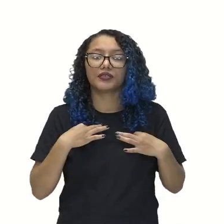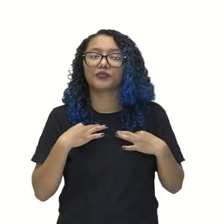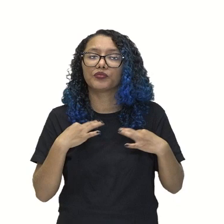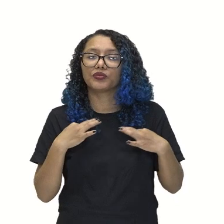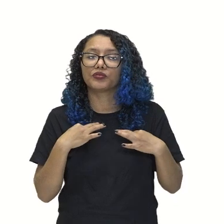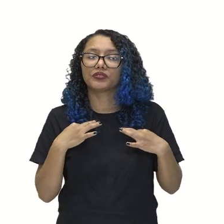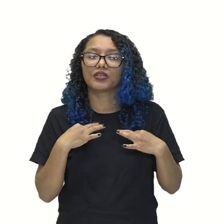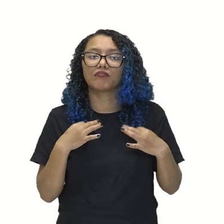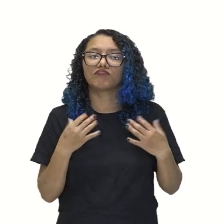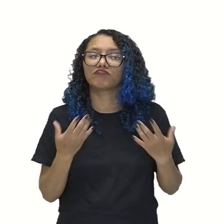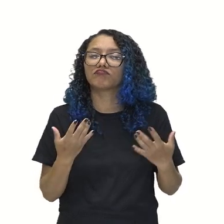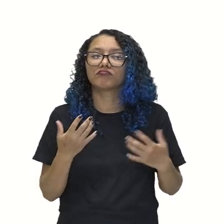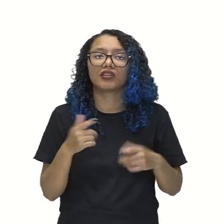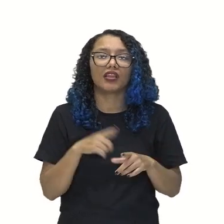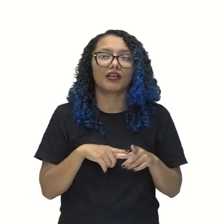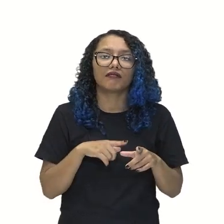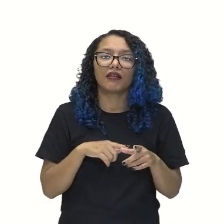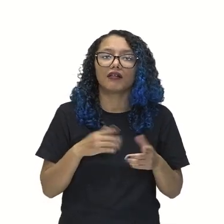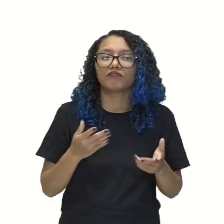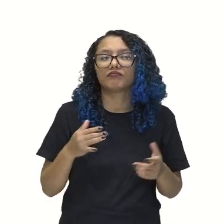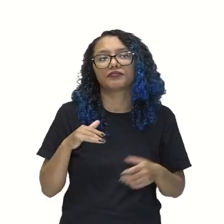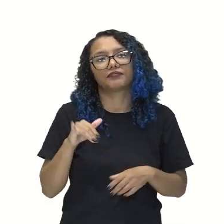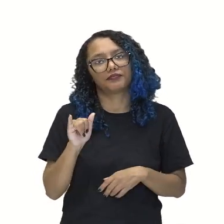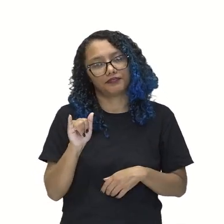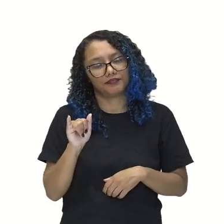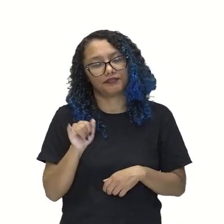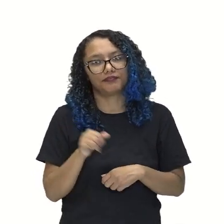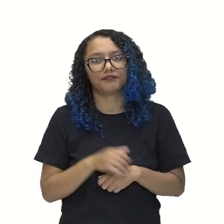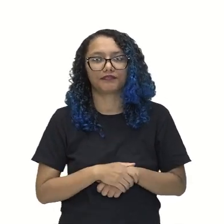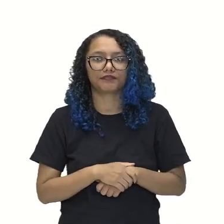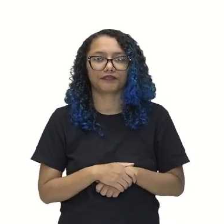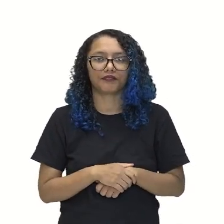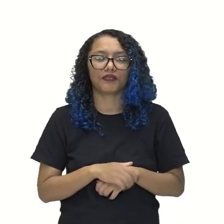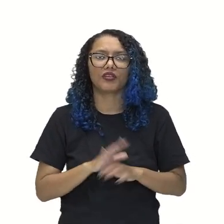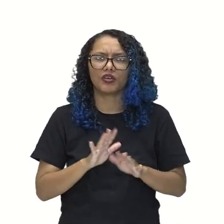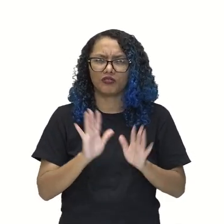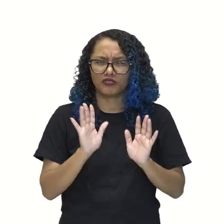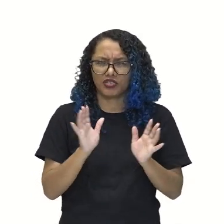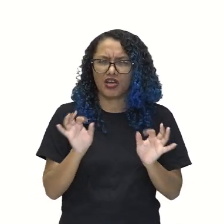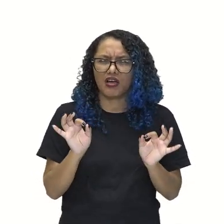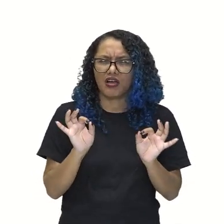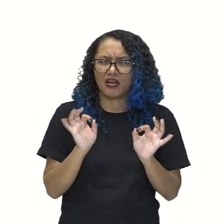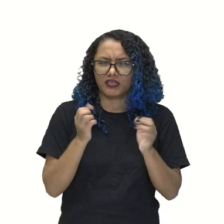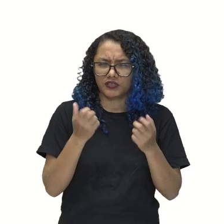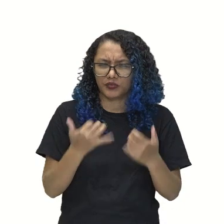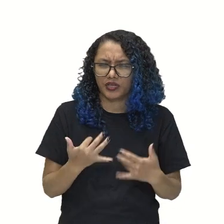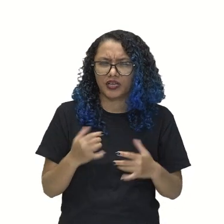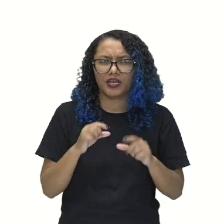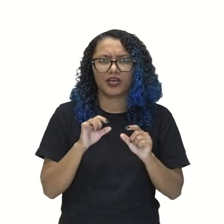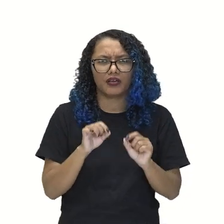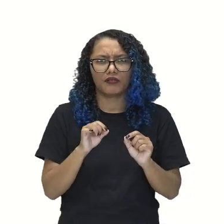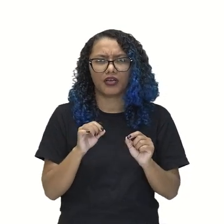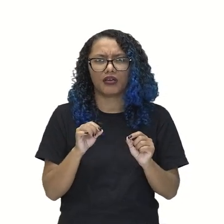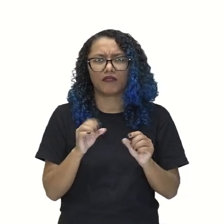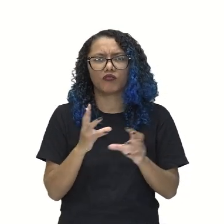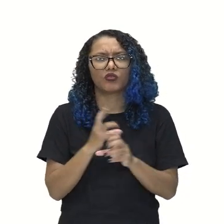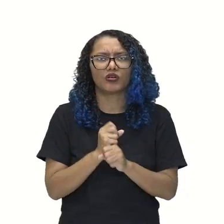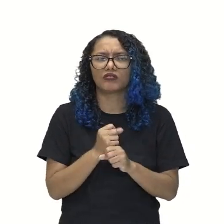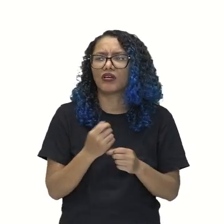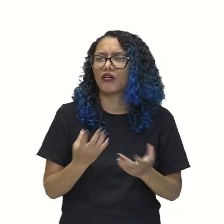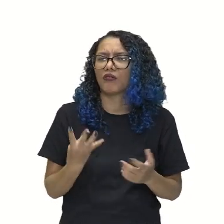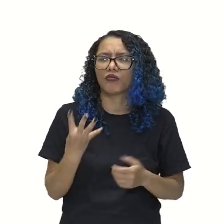ser representado por Y. O que foi que eu acabei de falar? Eu disse que um total dava 40. Olha,